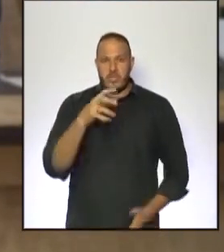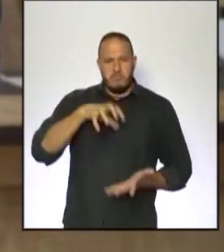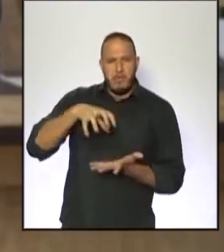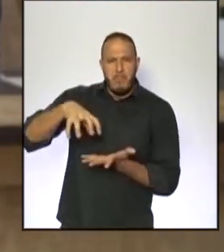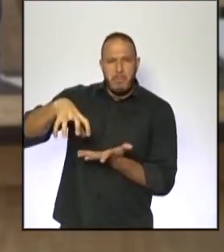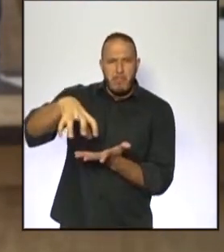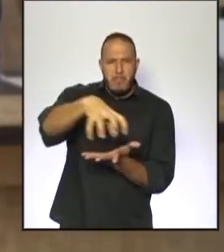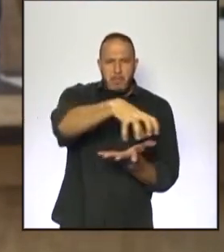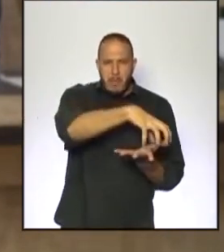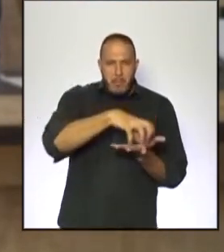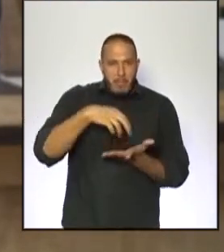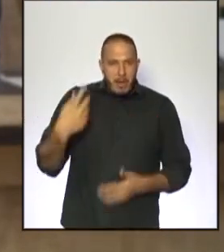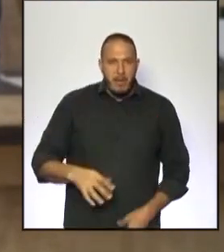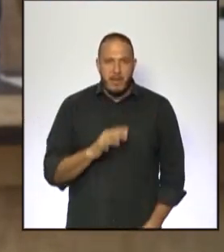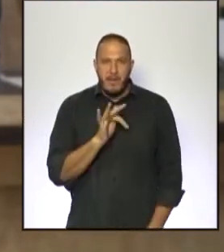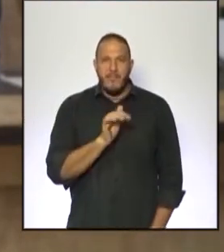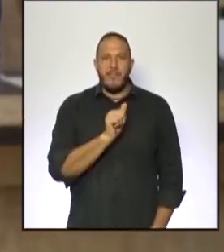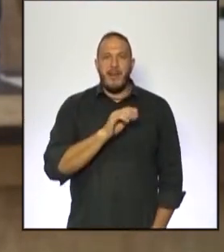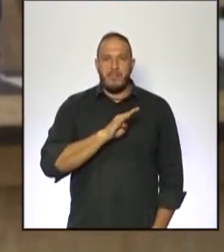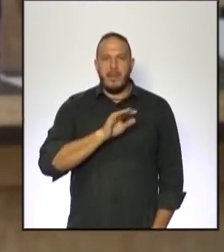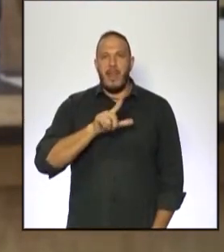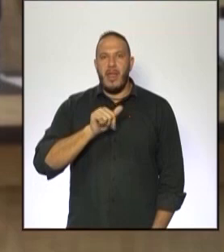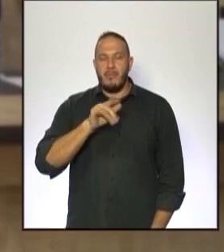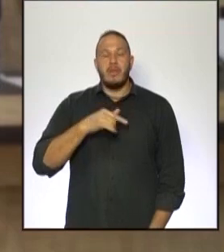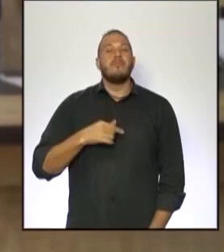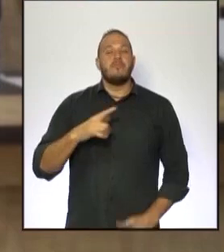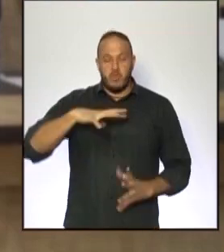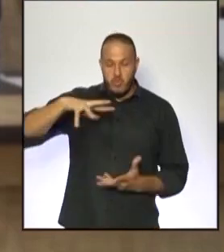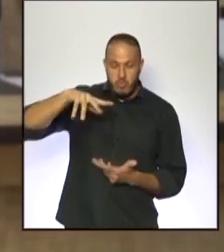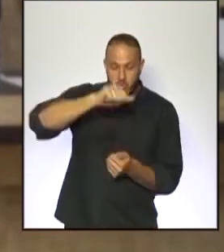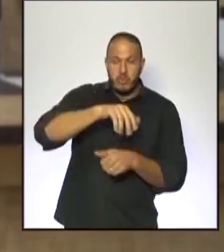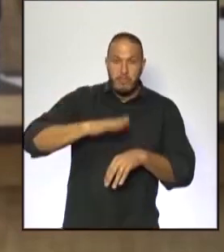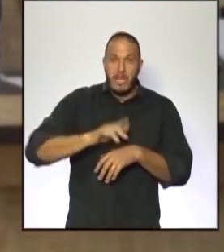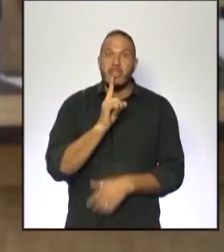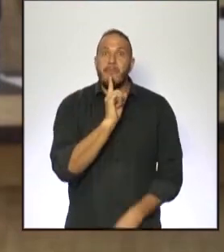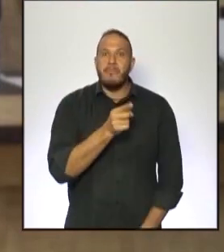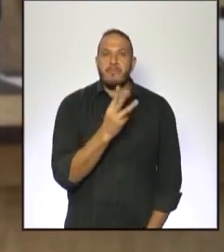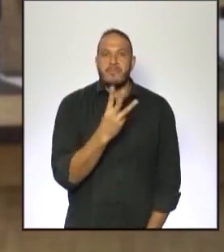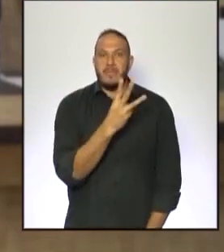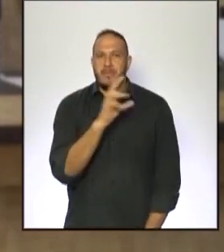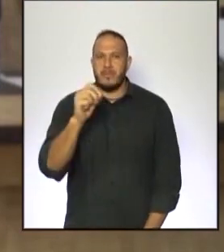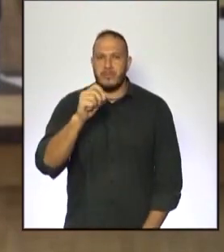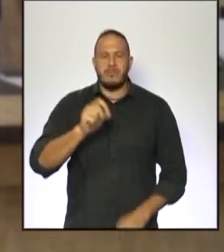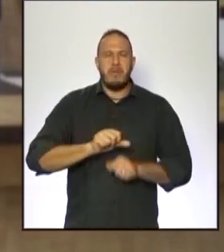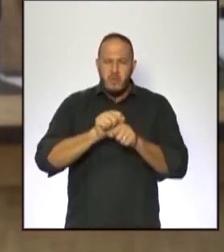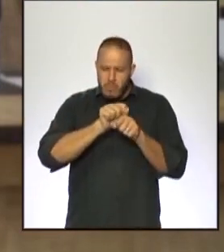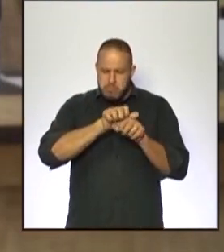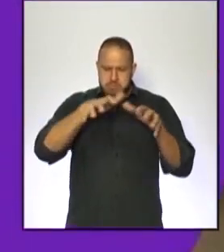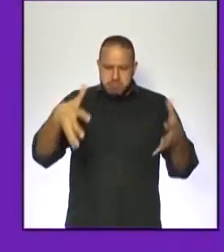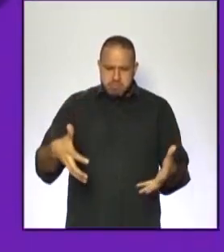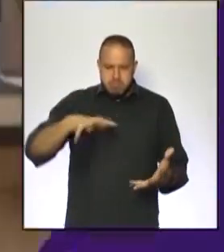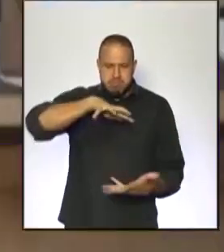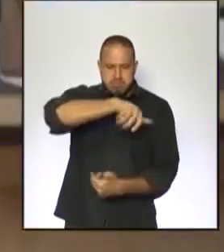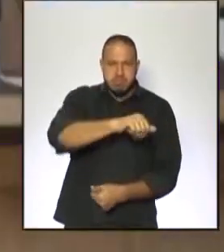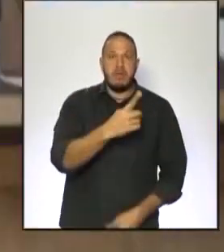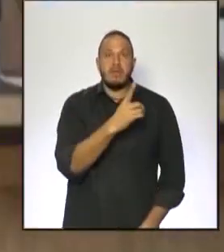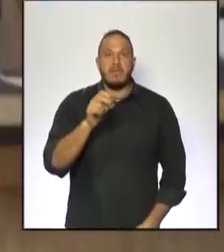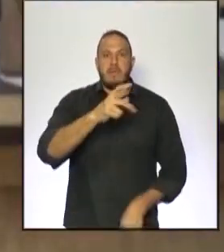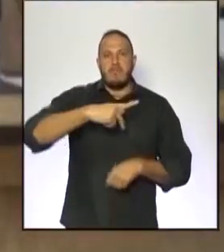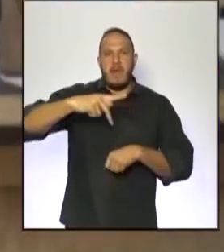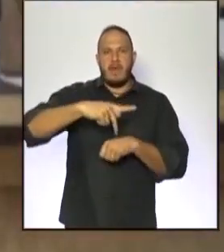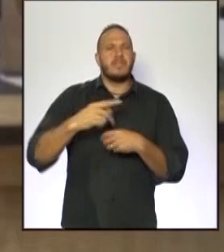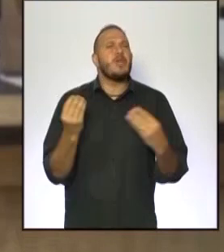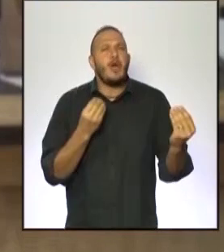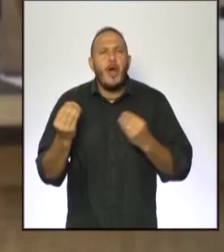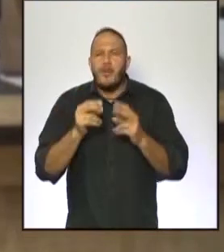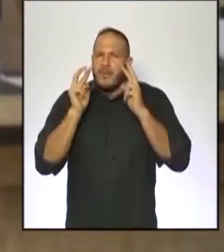Labs. E em todo o mundo já são mais de 1.300 Fab Labs em mais de 100 países. Como que a gente pode